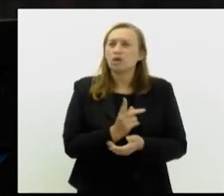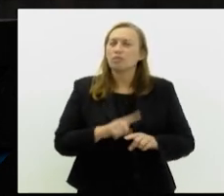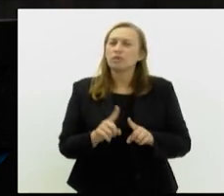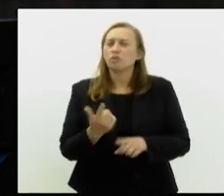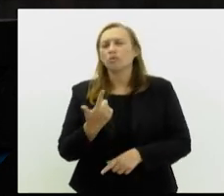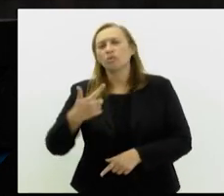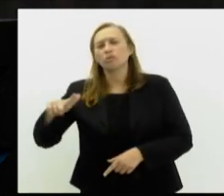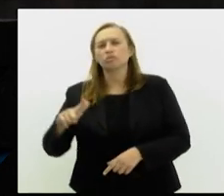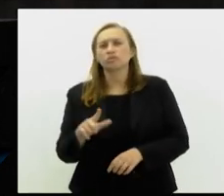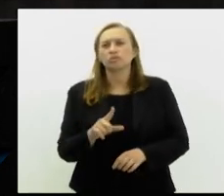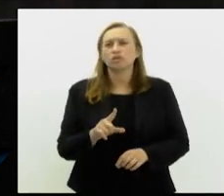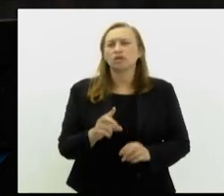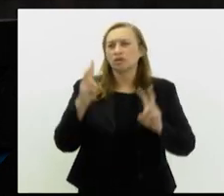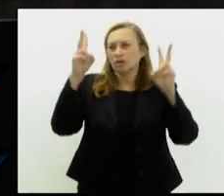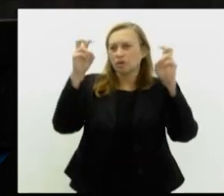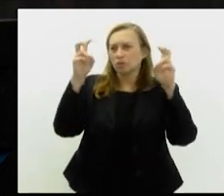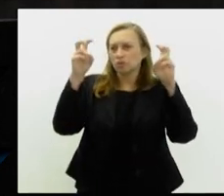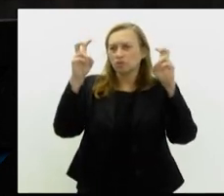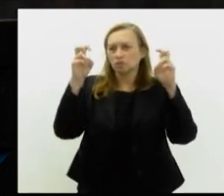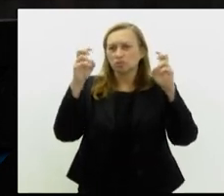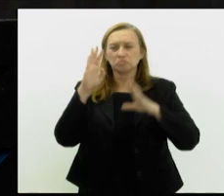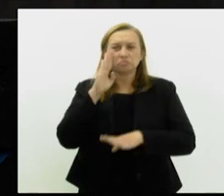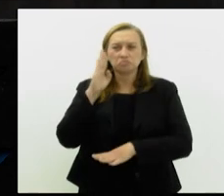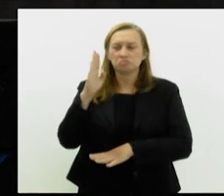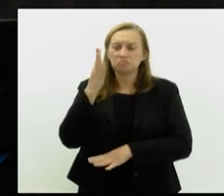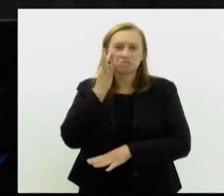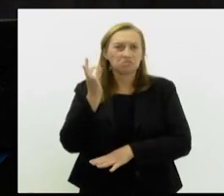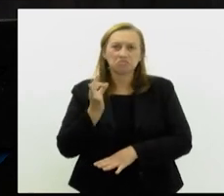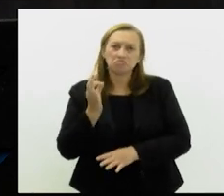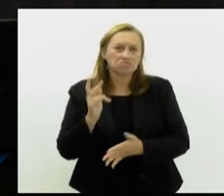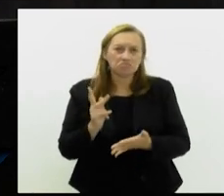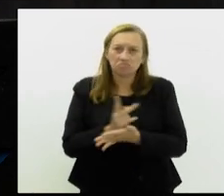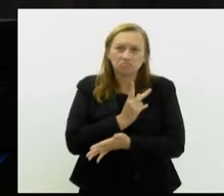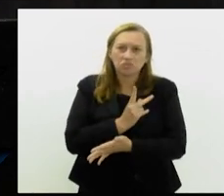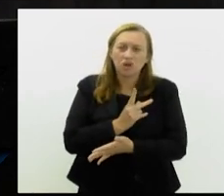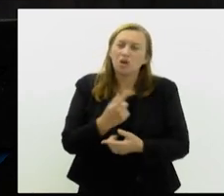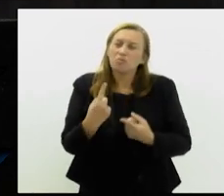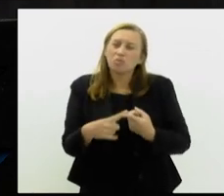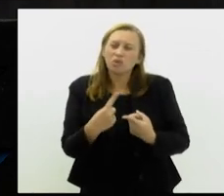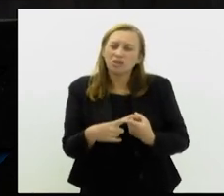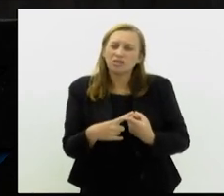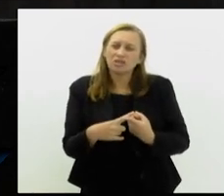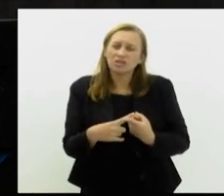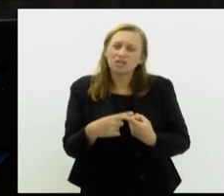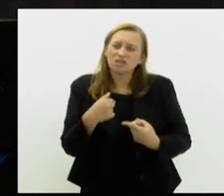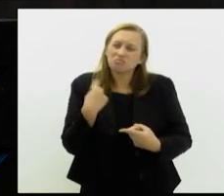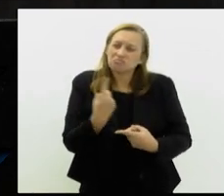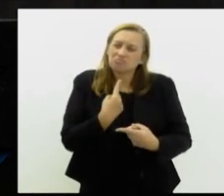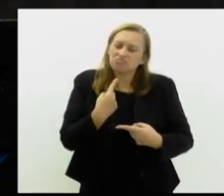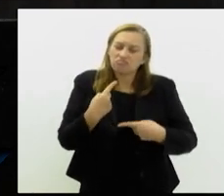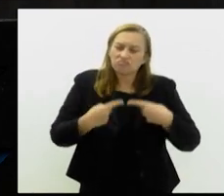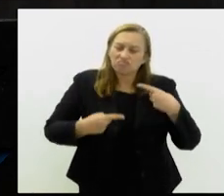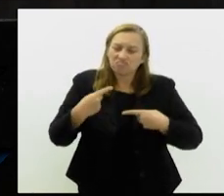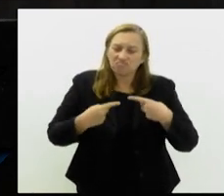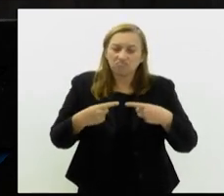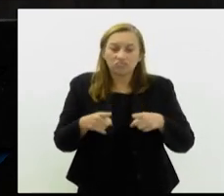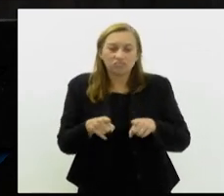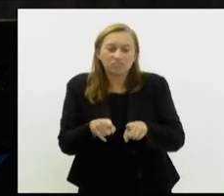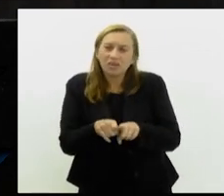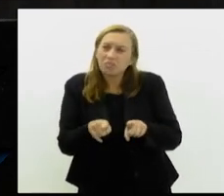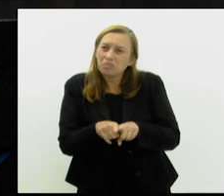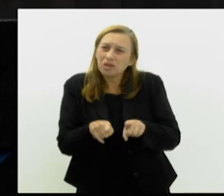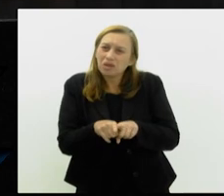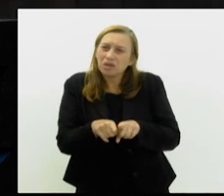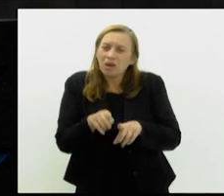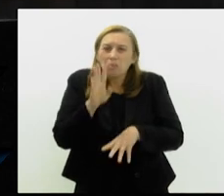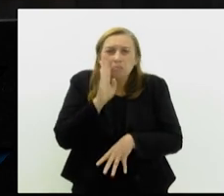questões centrais que eu não sei o que aconteceu porque se a gente tá discutindo também que